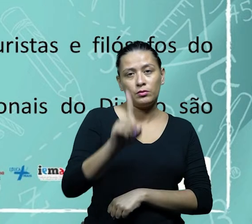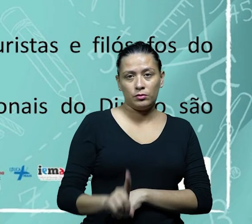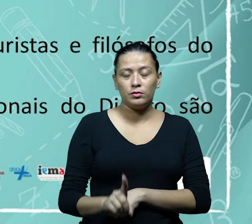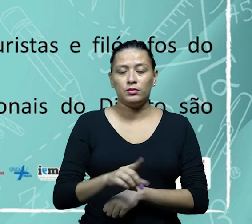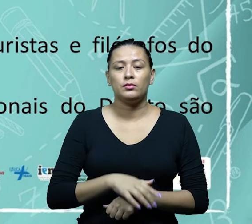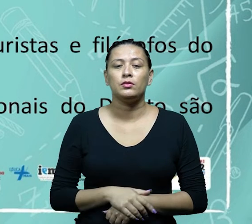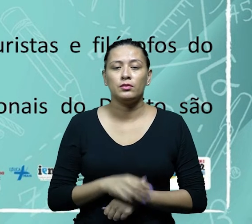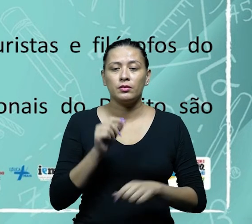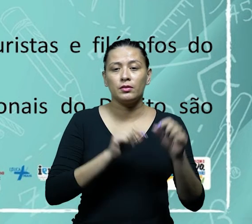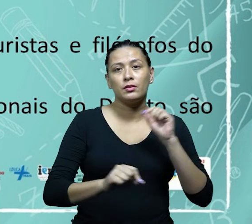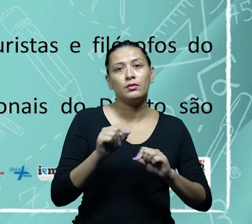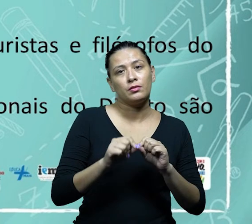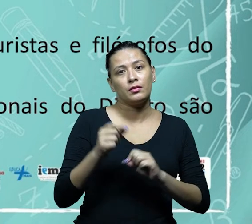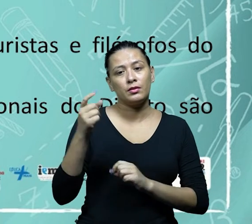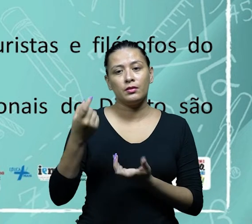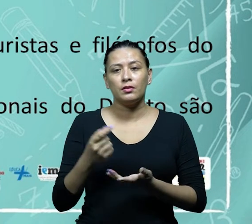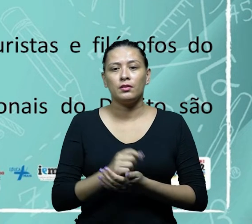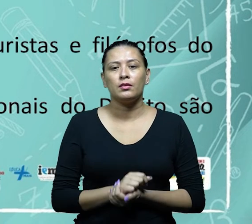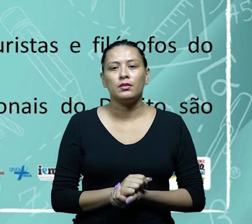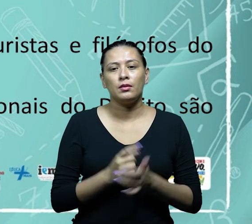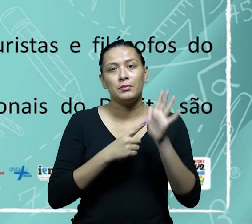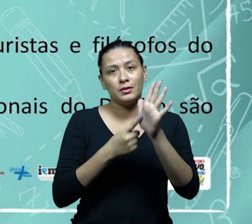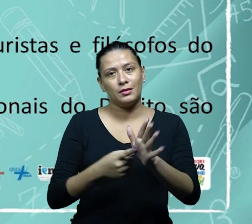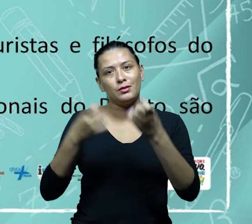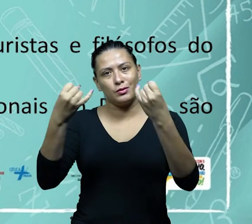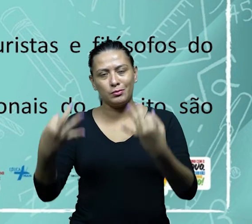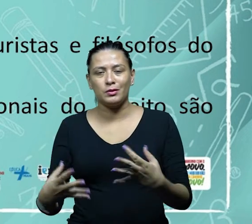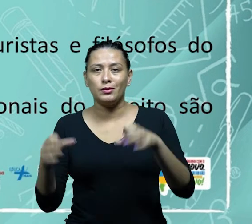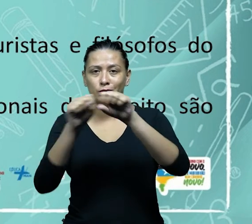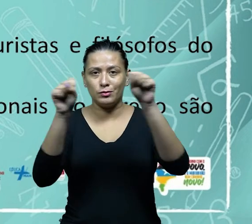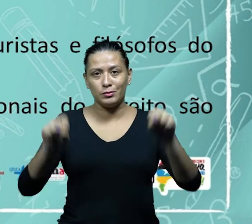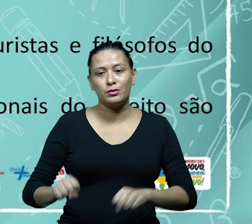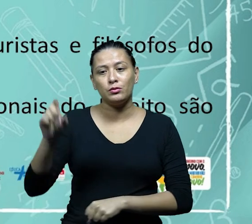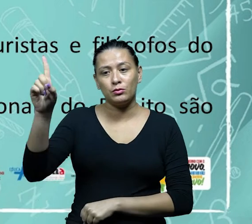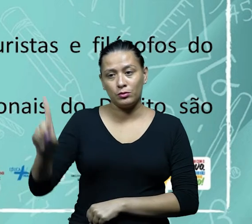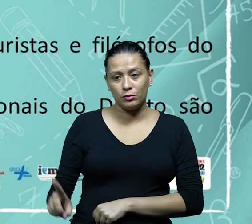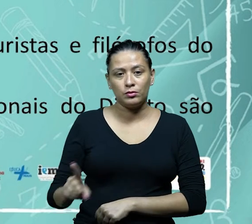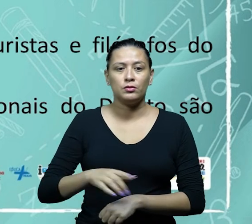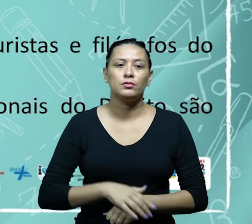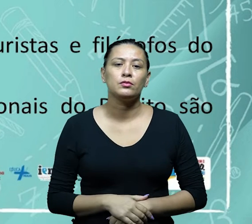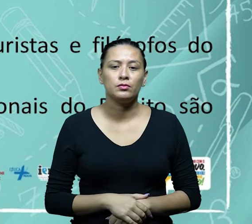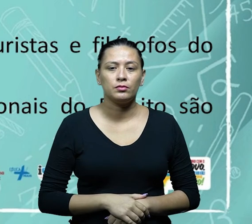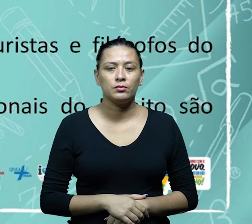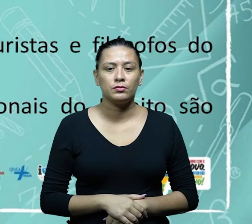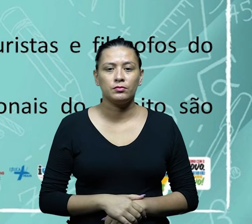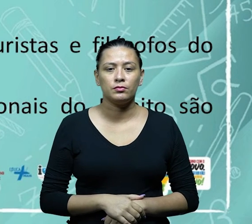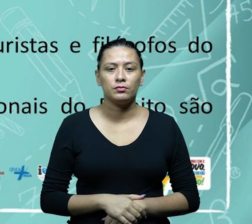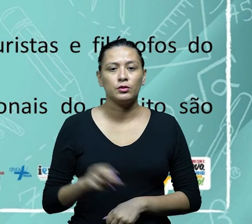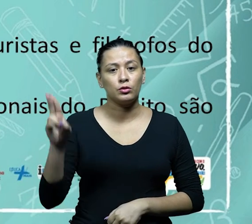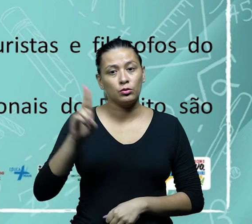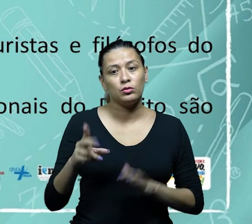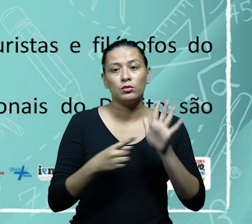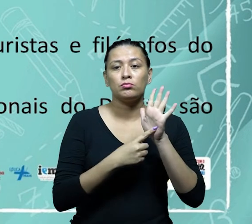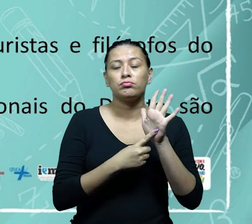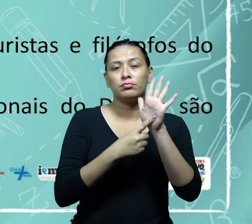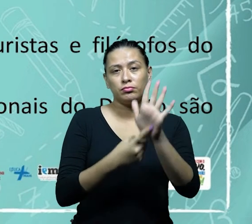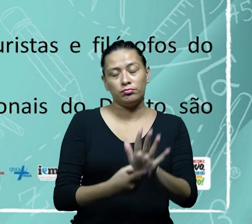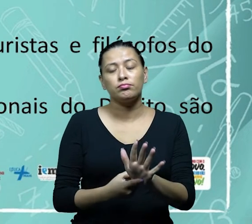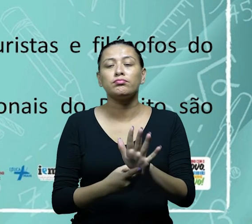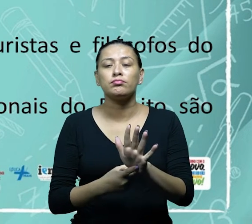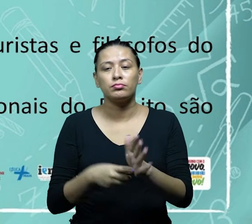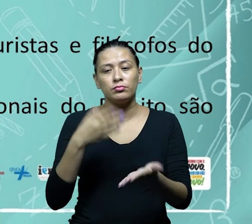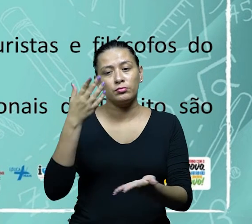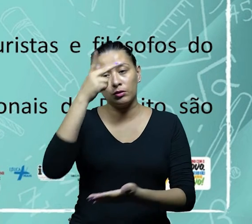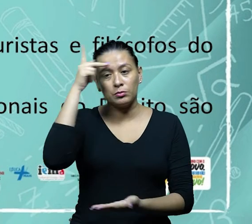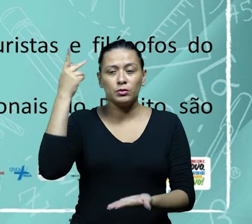explicação e sempre sistematização do direito consubstanciado nas manifestações de estudiosos esses estudiosos